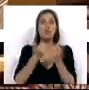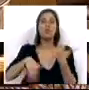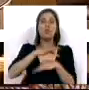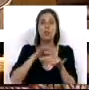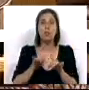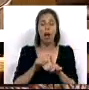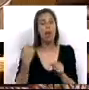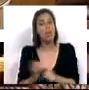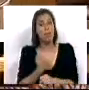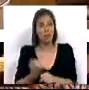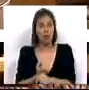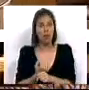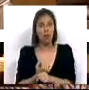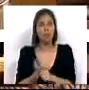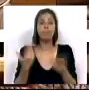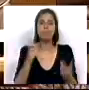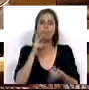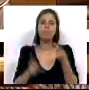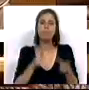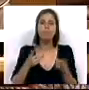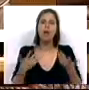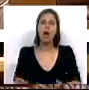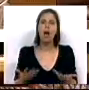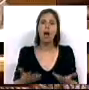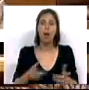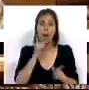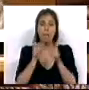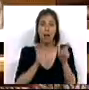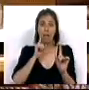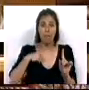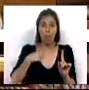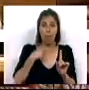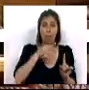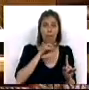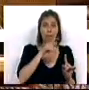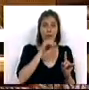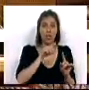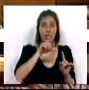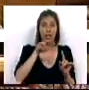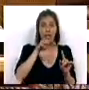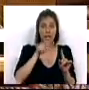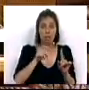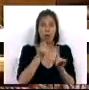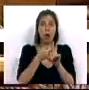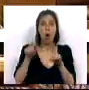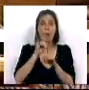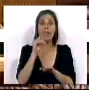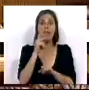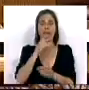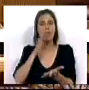social e do emprego. Analisando agora as palavras de Pires de Lima e porque o aumento